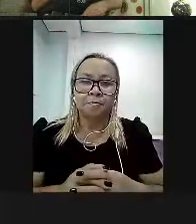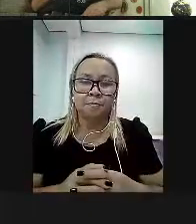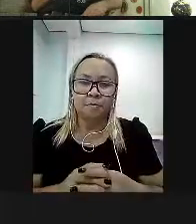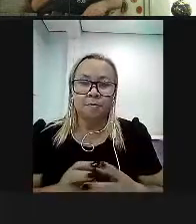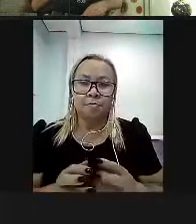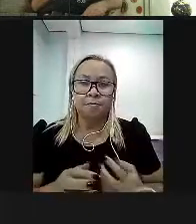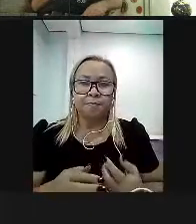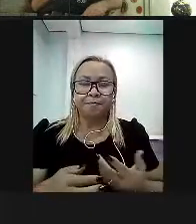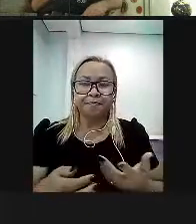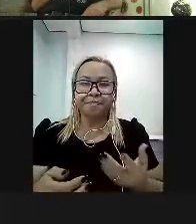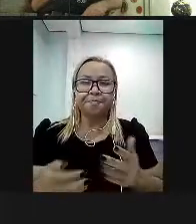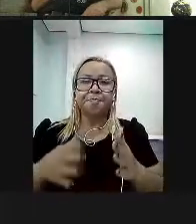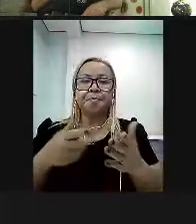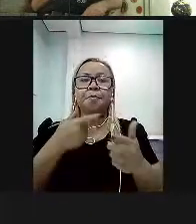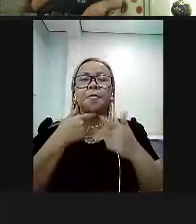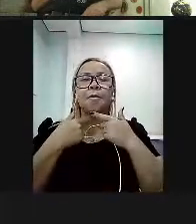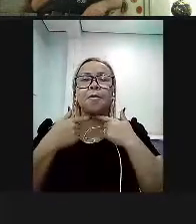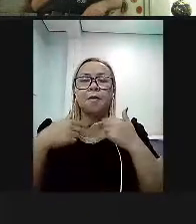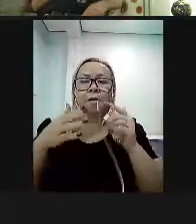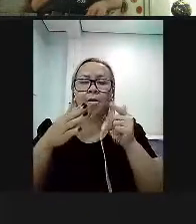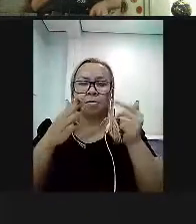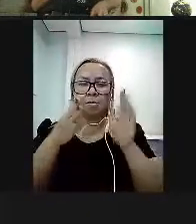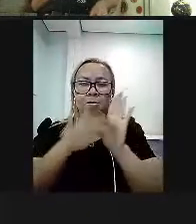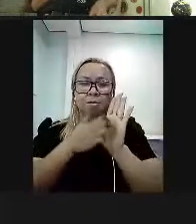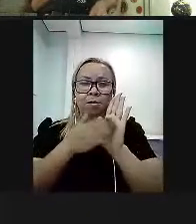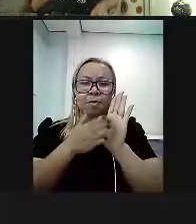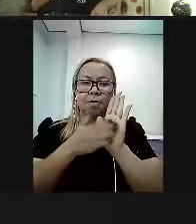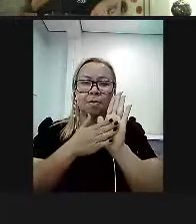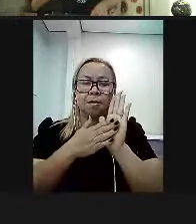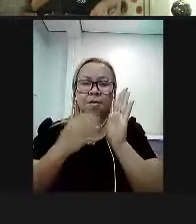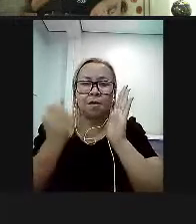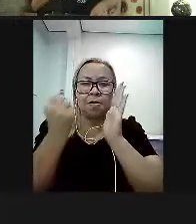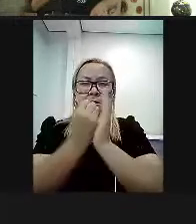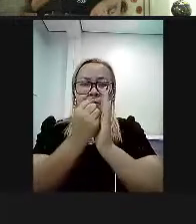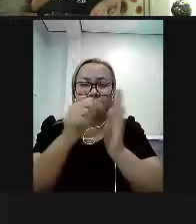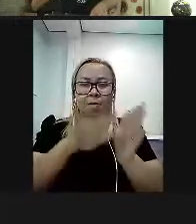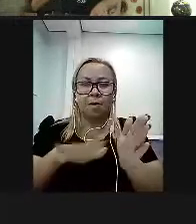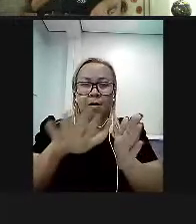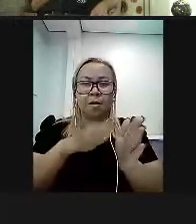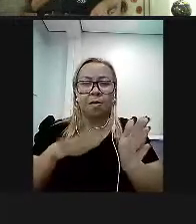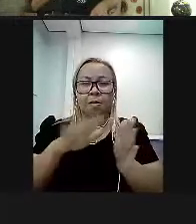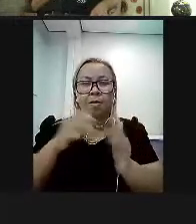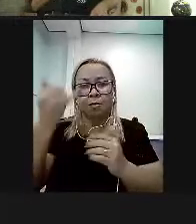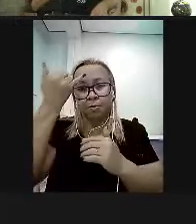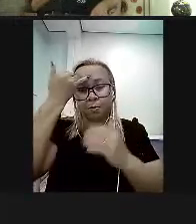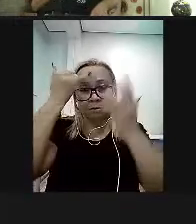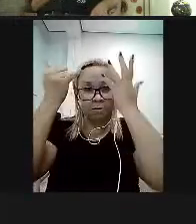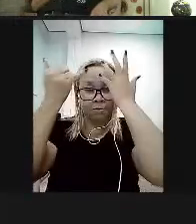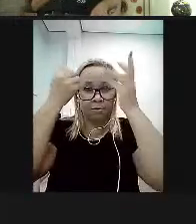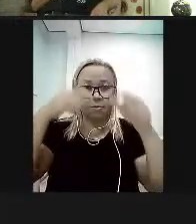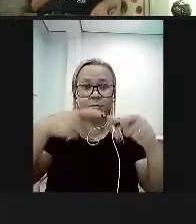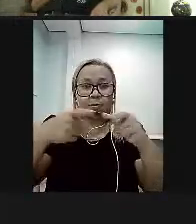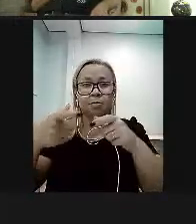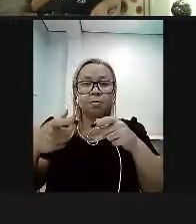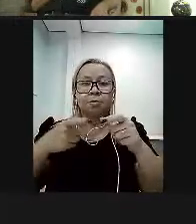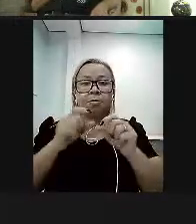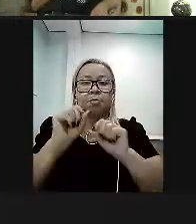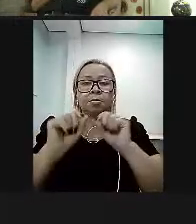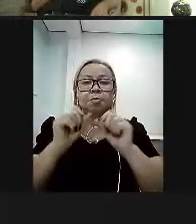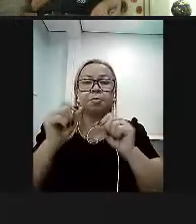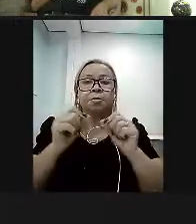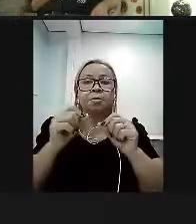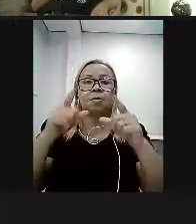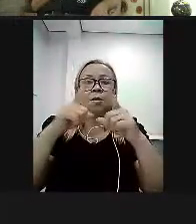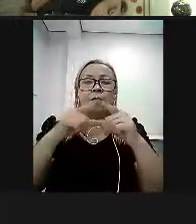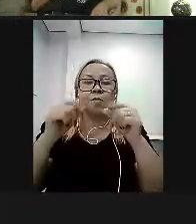A intenção dessa proposta: marcar territórios, a partir da ideia de lugar, e o lugar é o plano piloto de